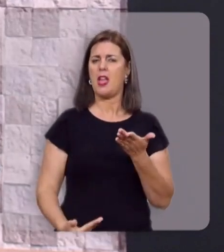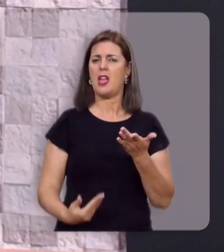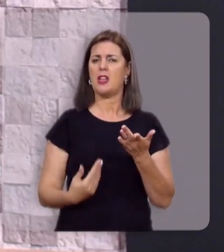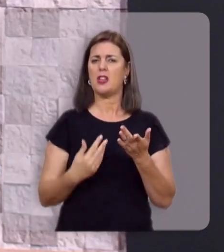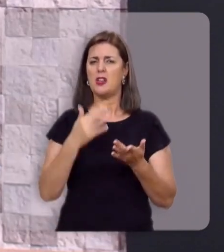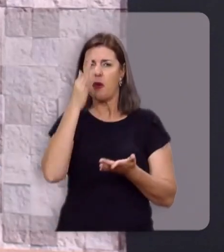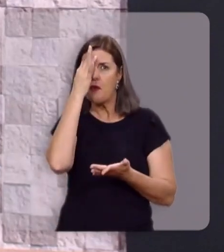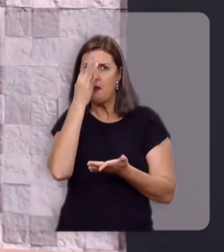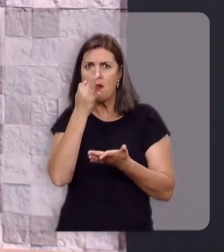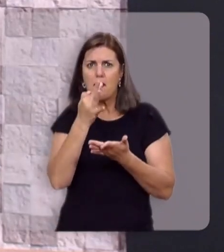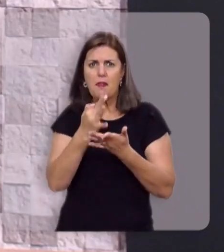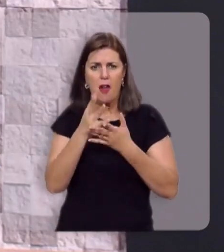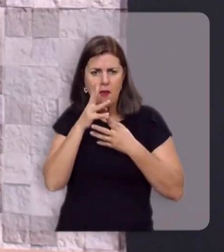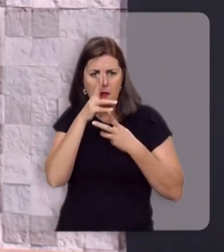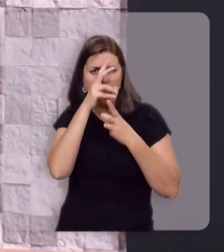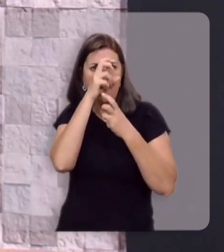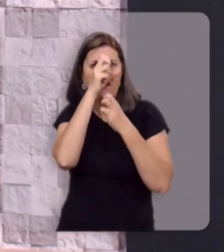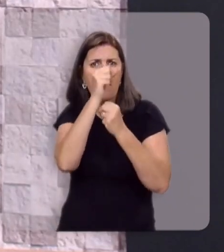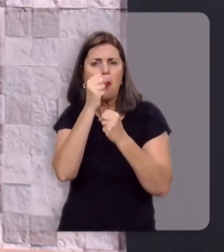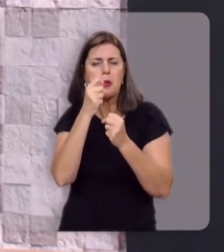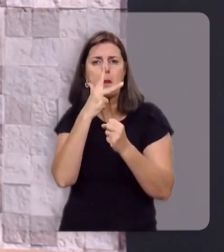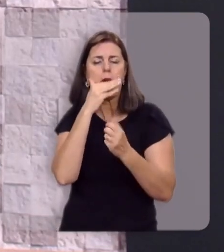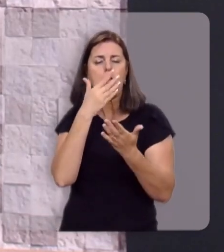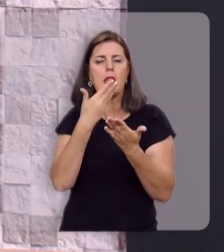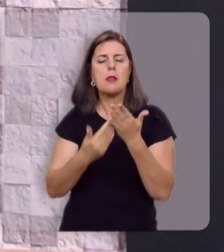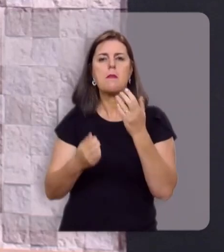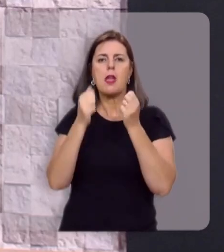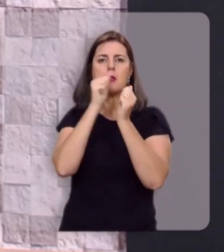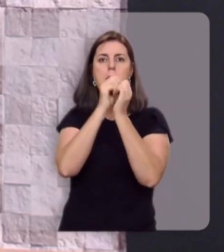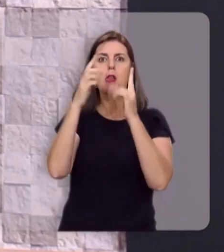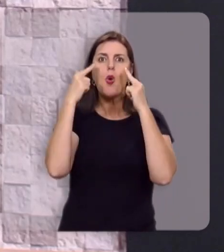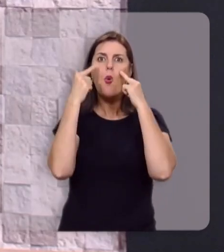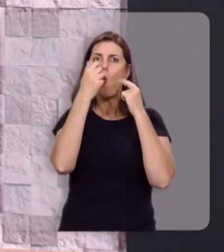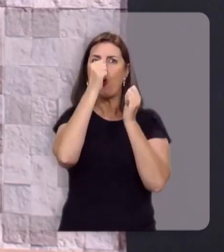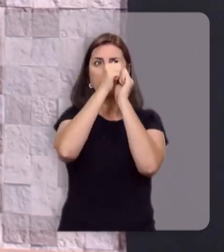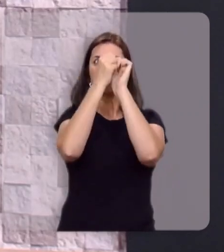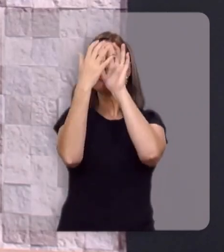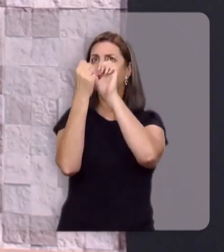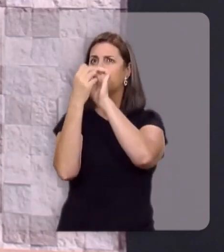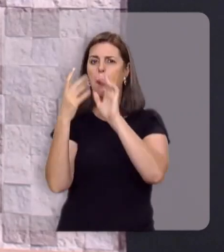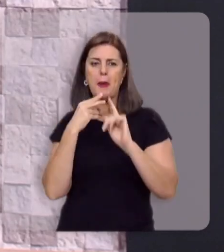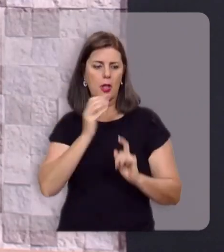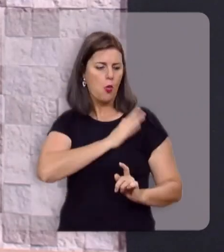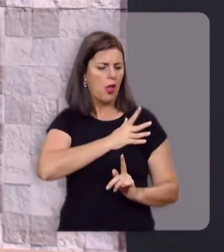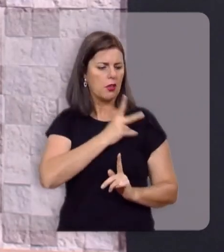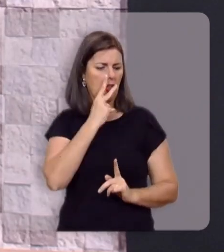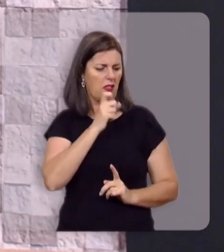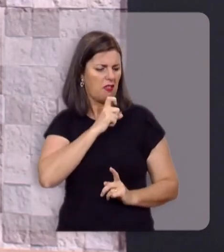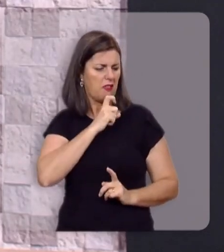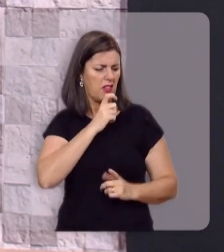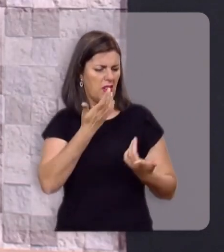Perder o fervor é perder o brilho dos olhos, o coração aquecido.